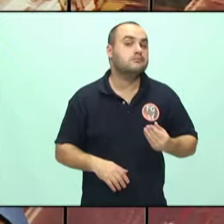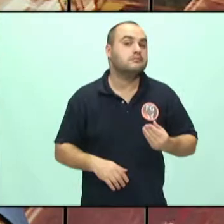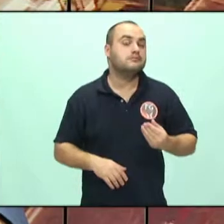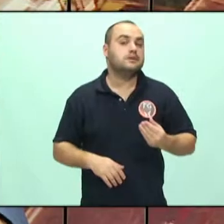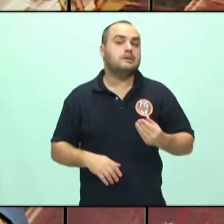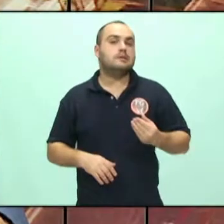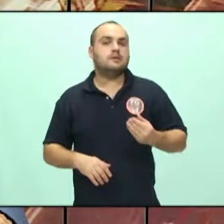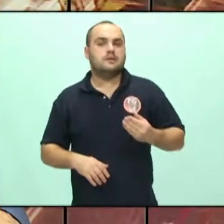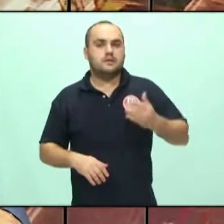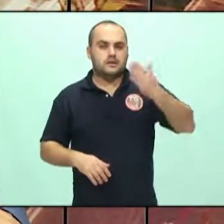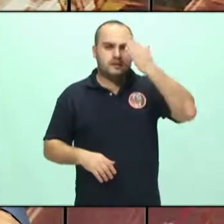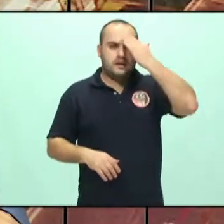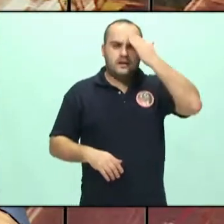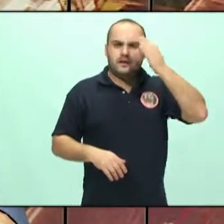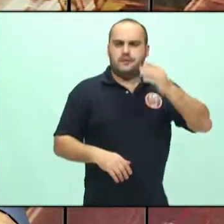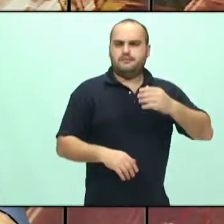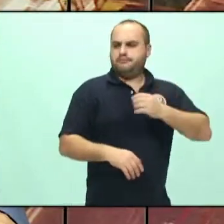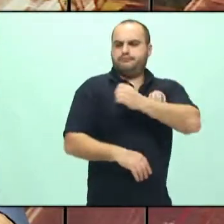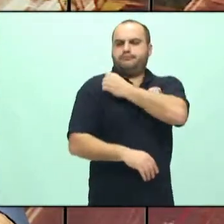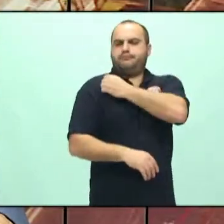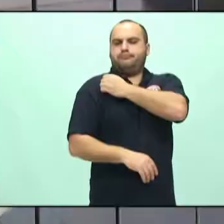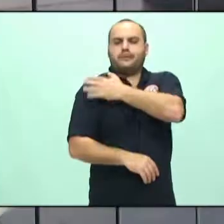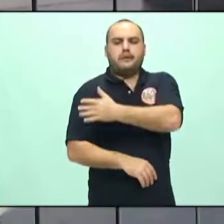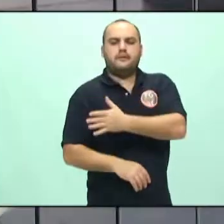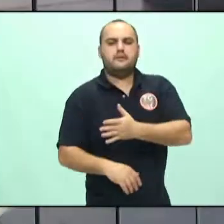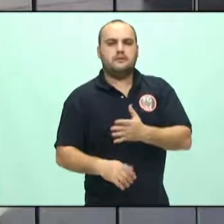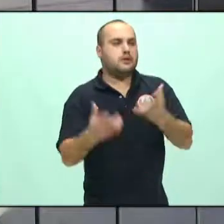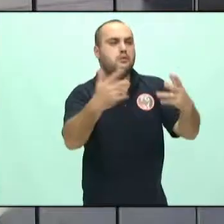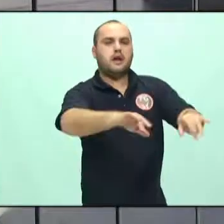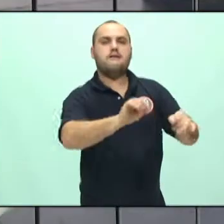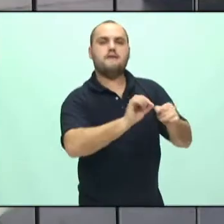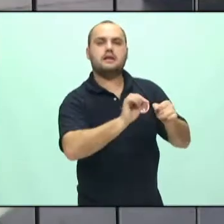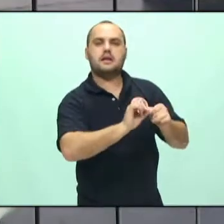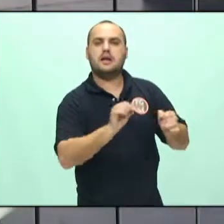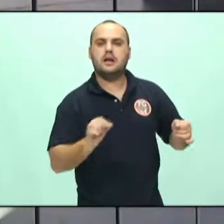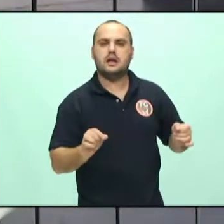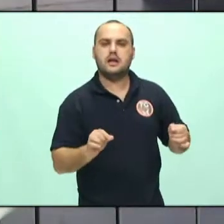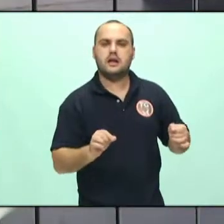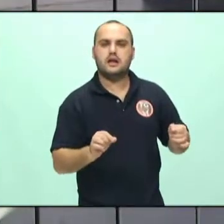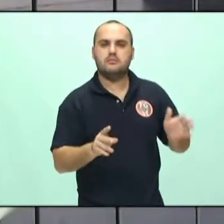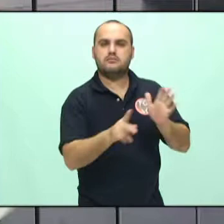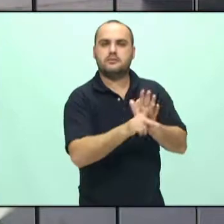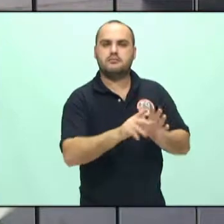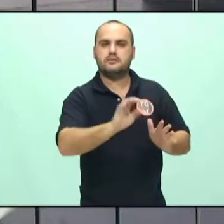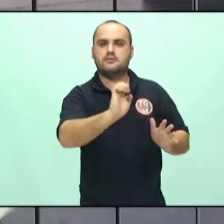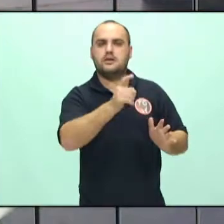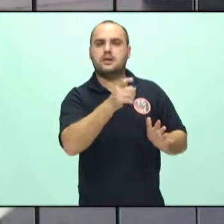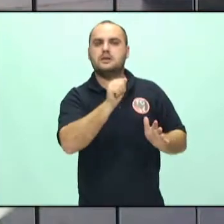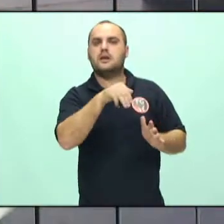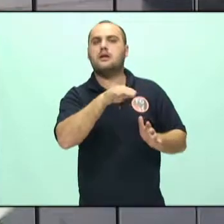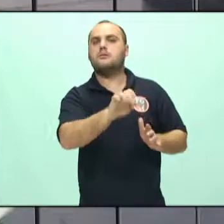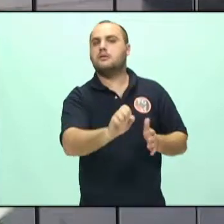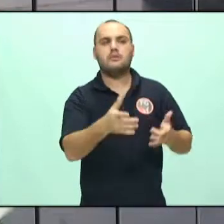por questões de preconceito e tal, não fazem os exames? Mas é aquela história, você quer ver, por exemplo,